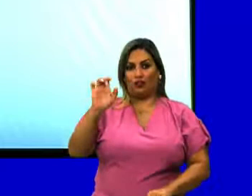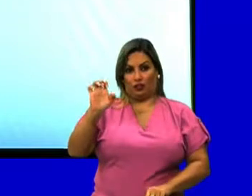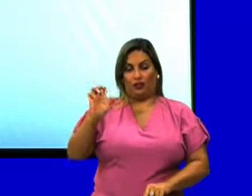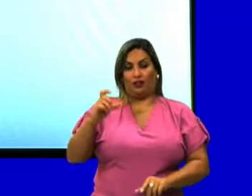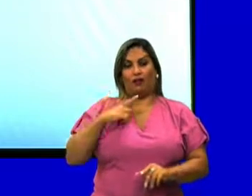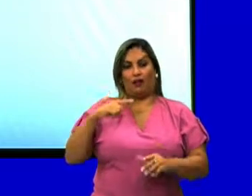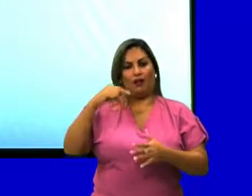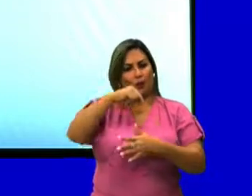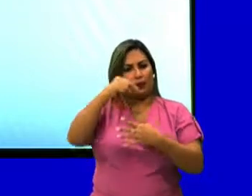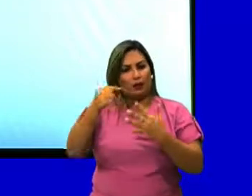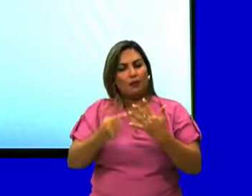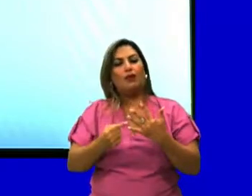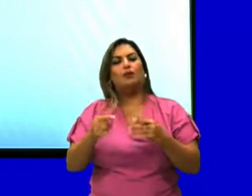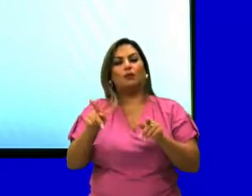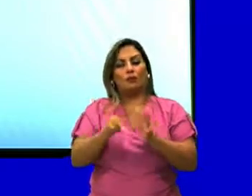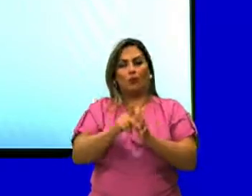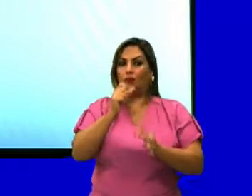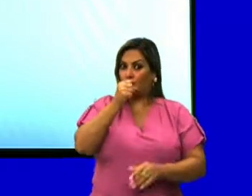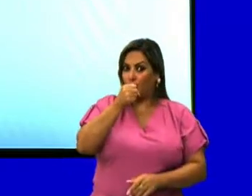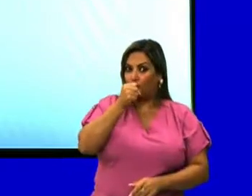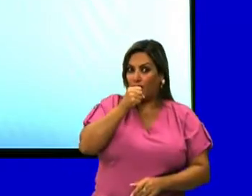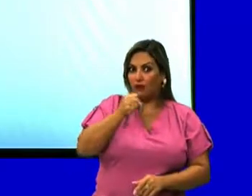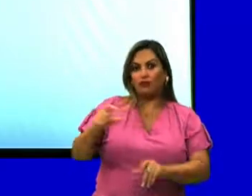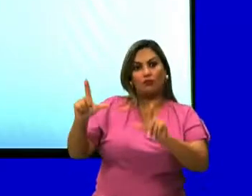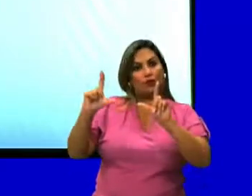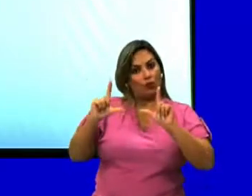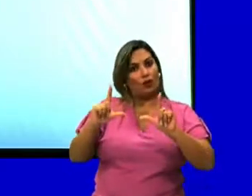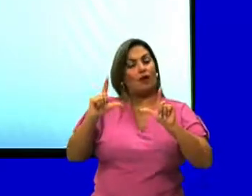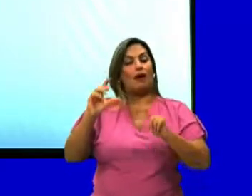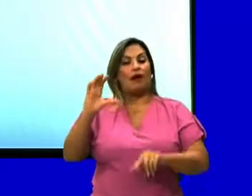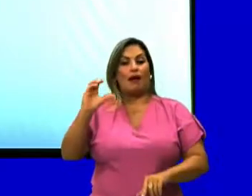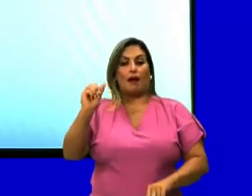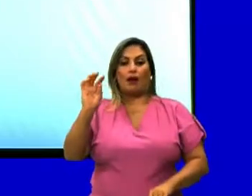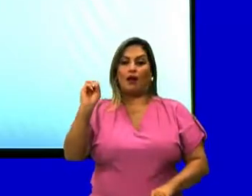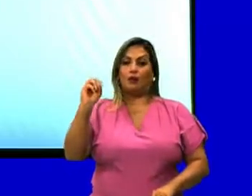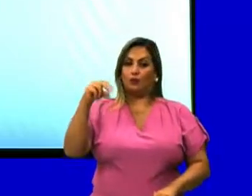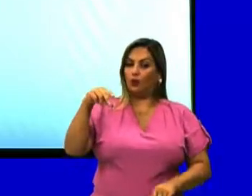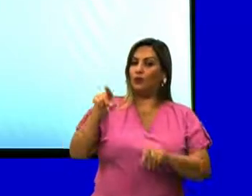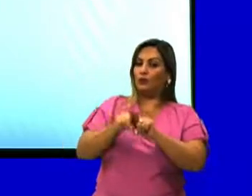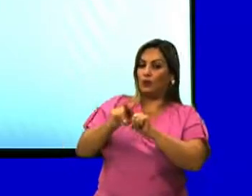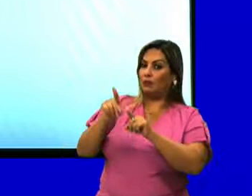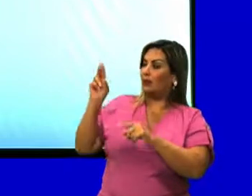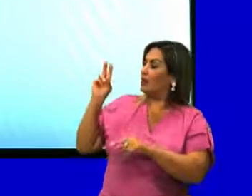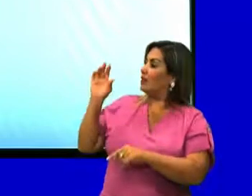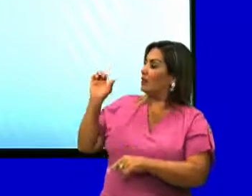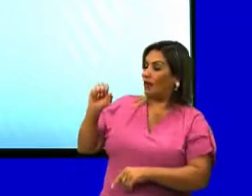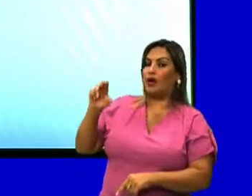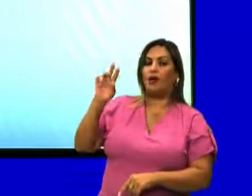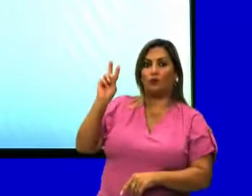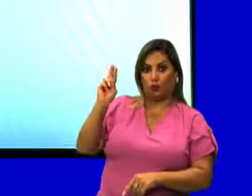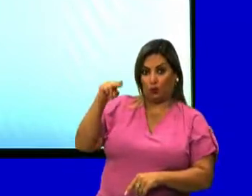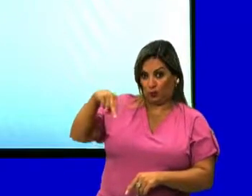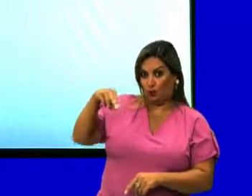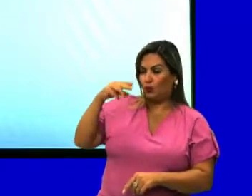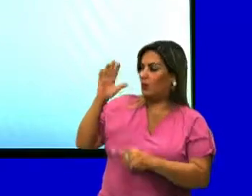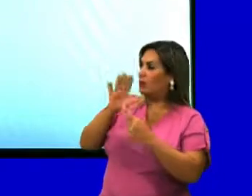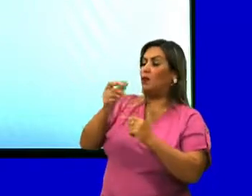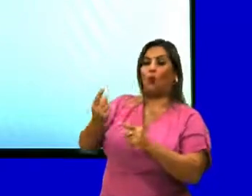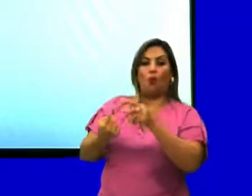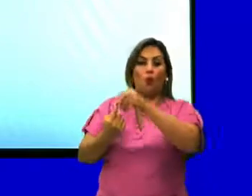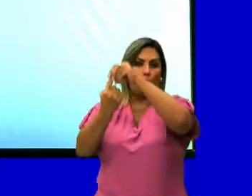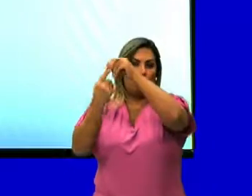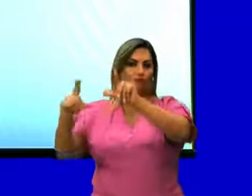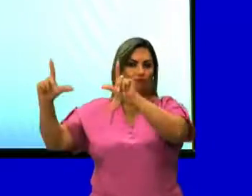narrativo do jornalismo que, como o cartoon, se utiliza da imagem. É apresentada em um único quadro